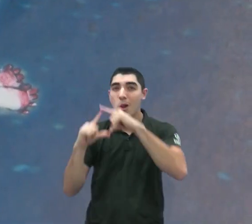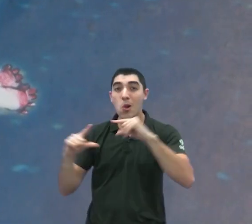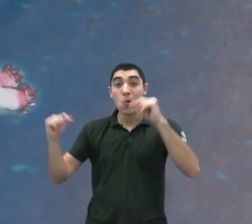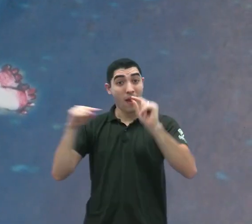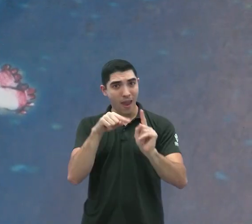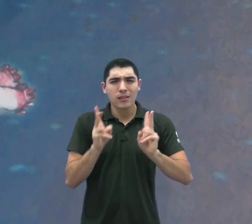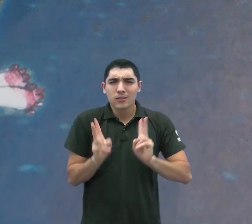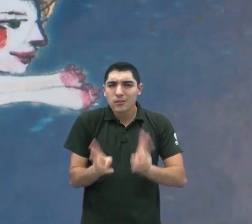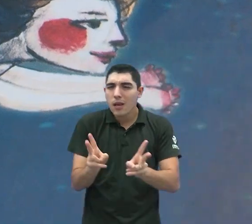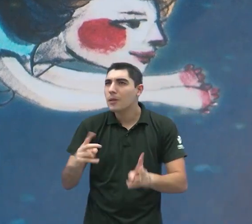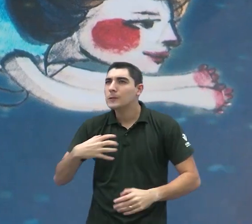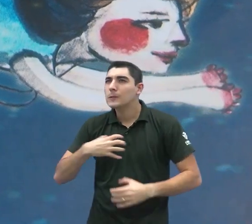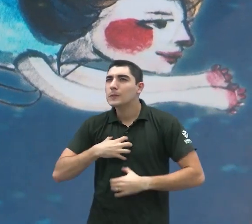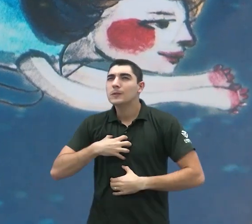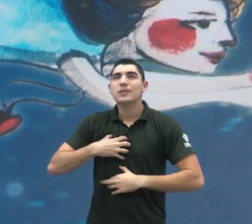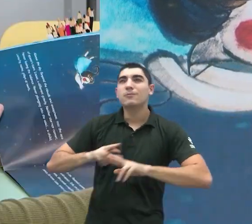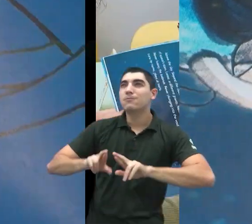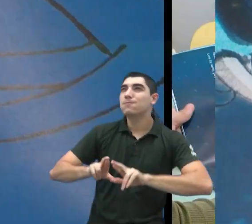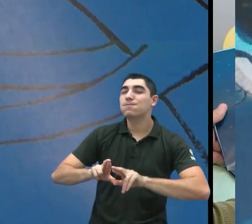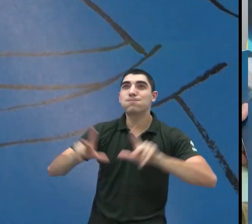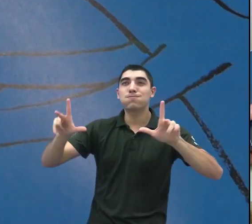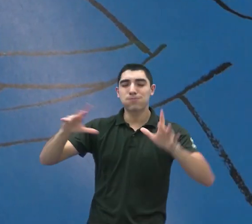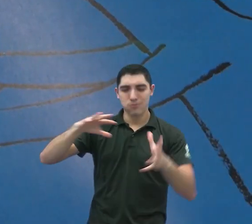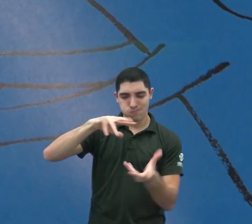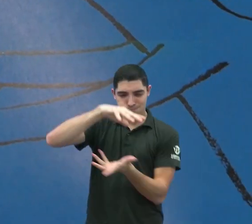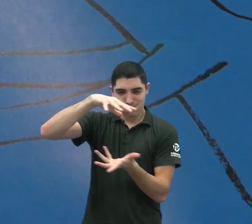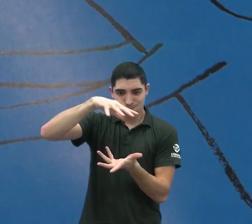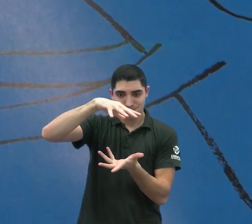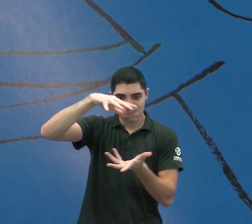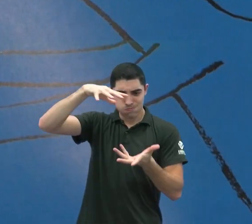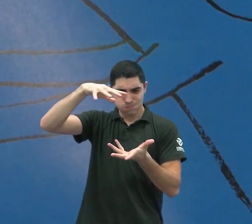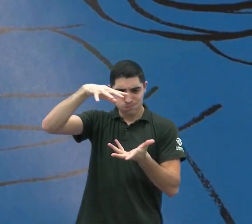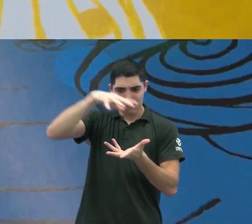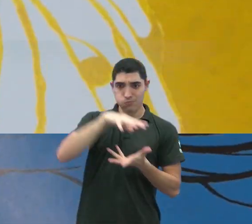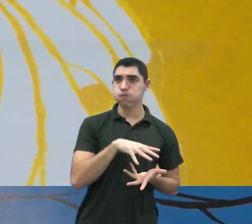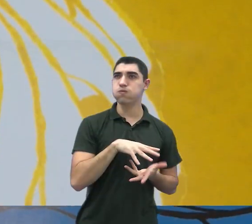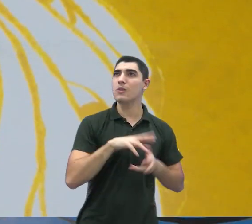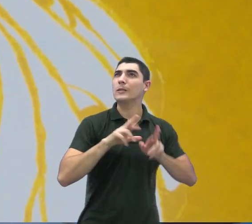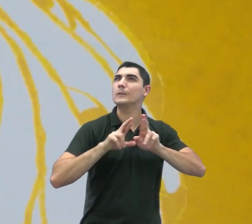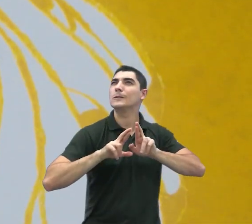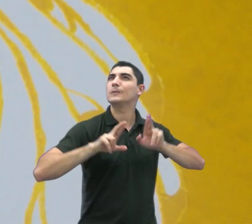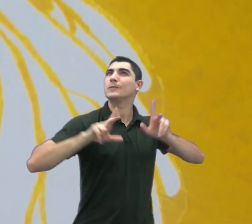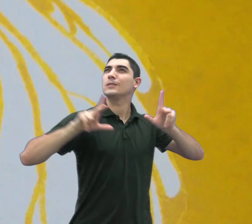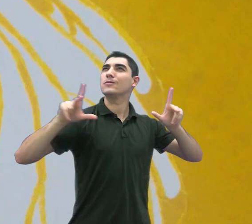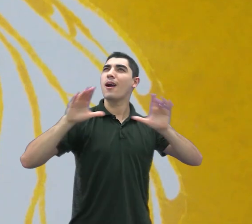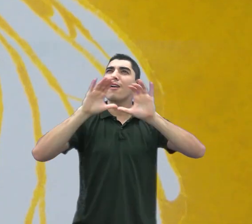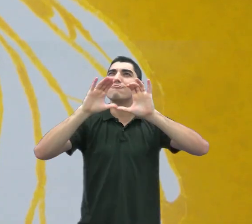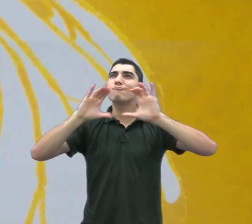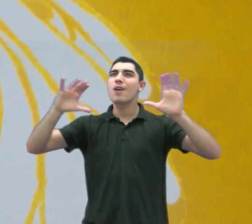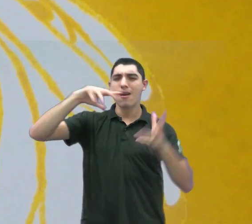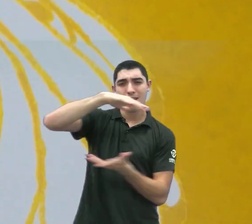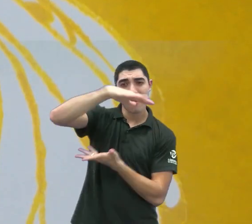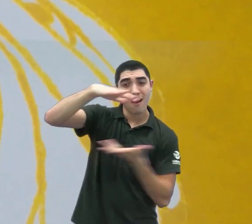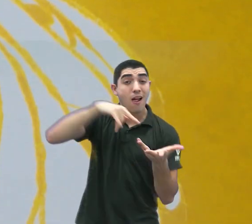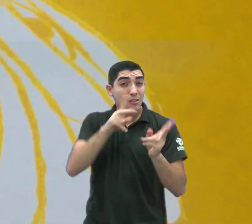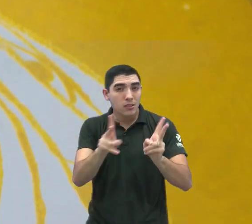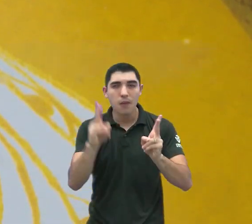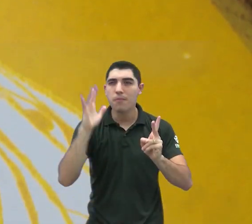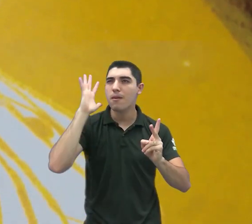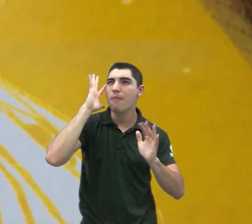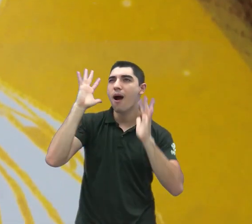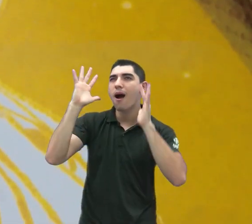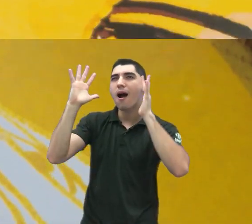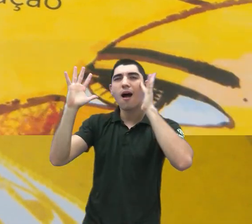céus, passando pelas nuvens e até pela exosfera, uma criança celestial que ama brincar de imaginar e que terá de